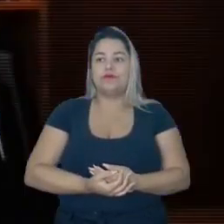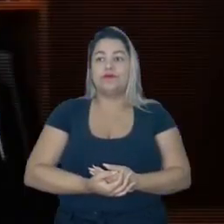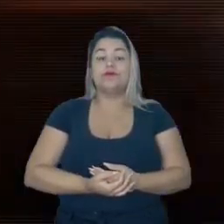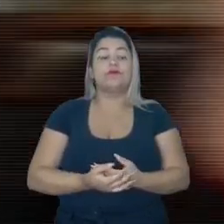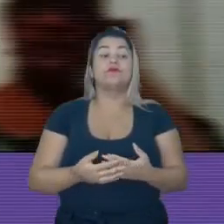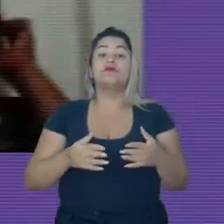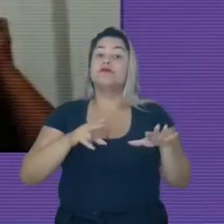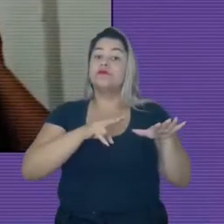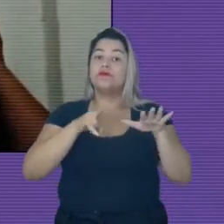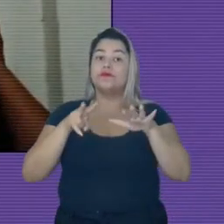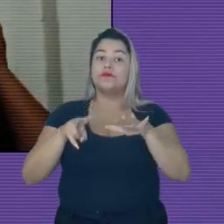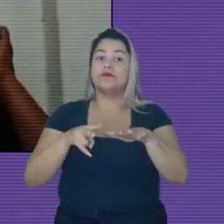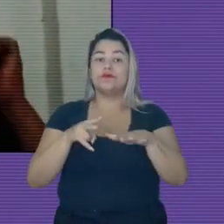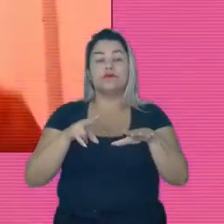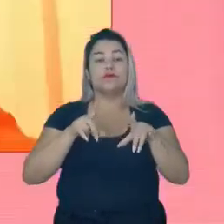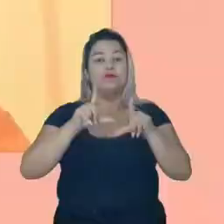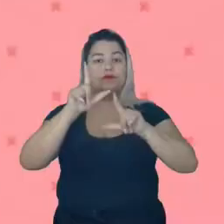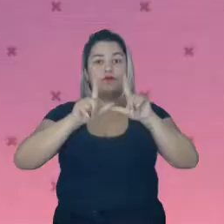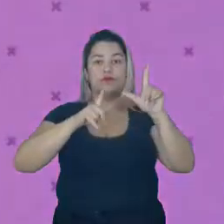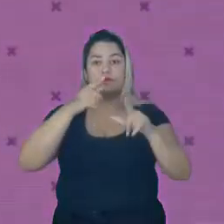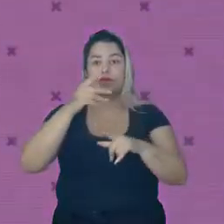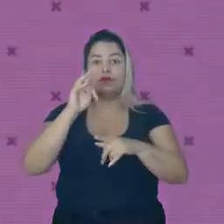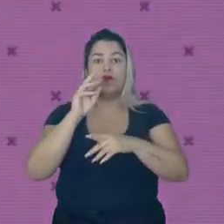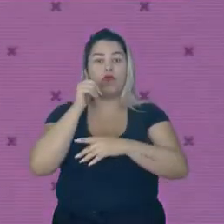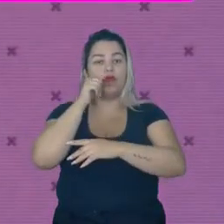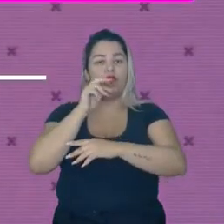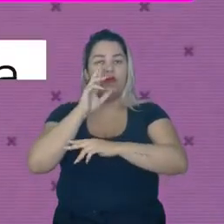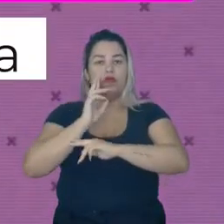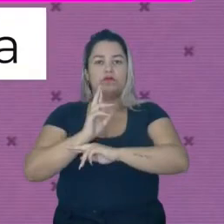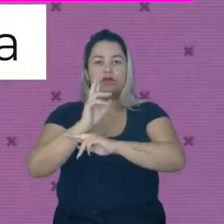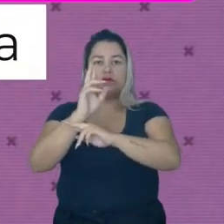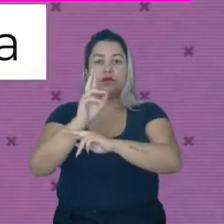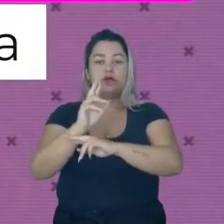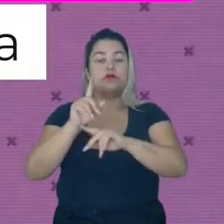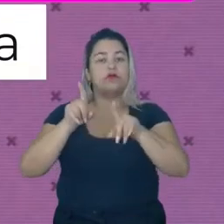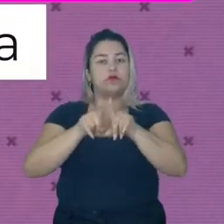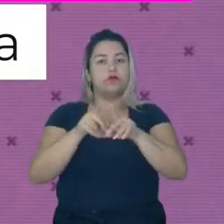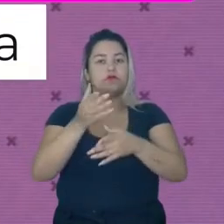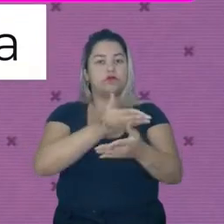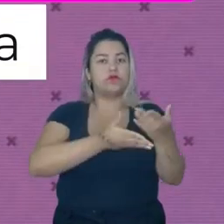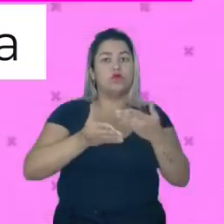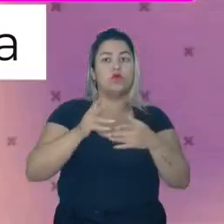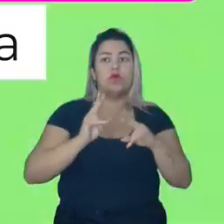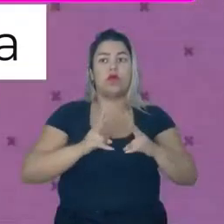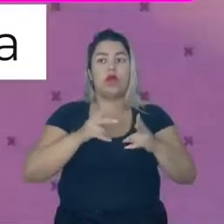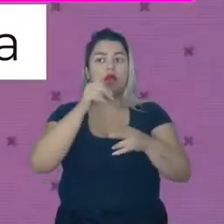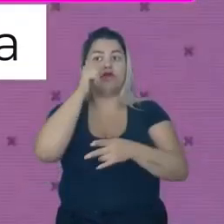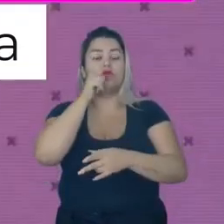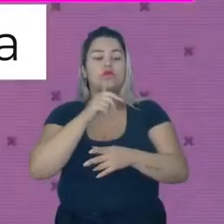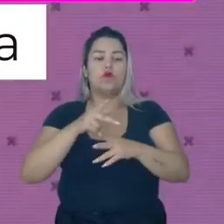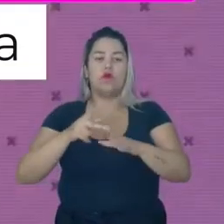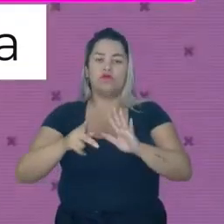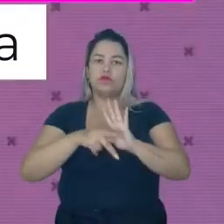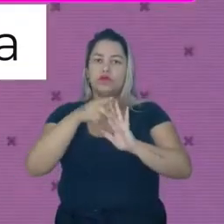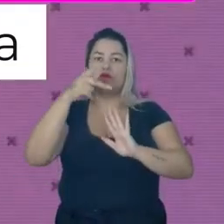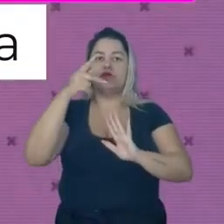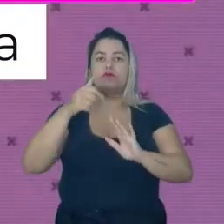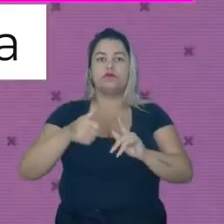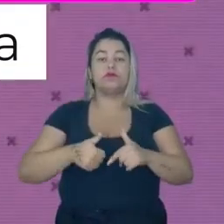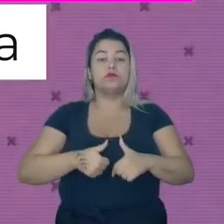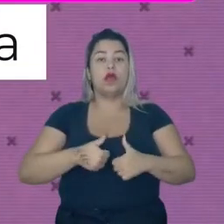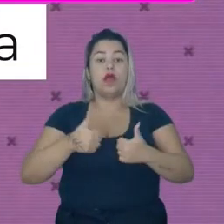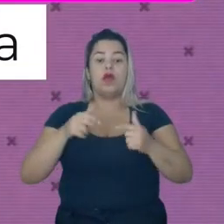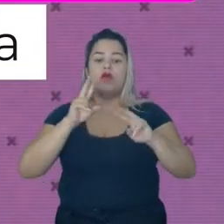Esta semana o TV Elas por Elas está falando sobre o impacto de políticas públicas que colocam as mulheres como prioridade.